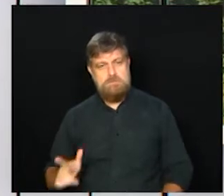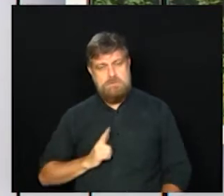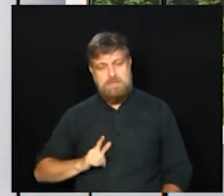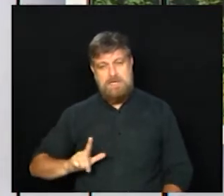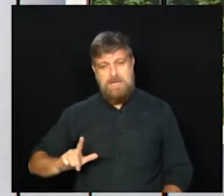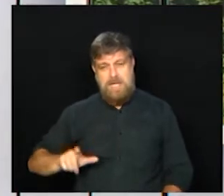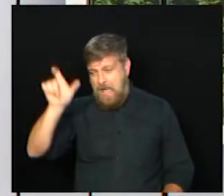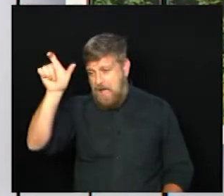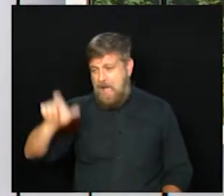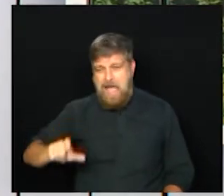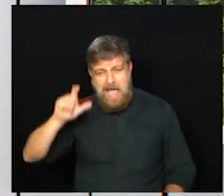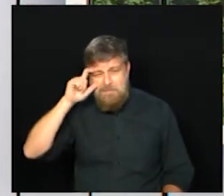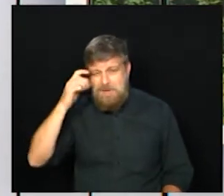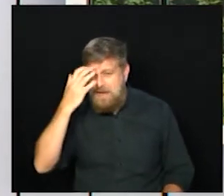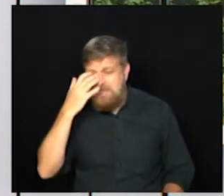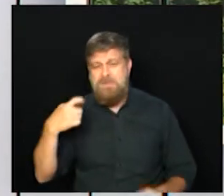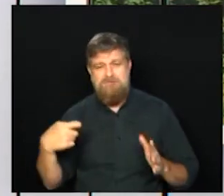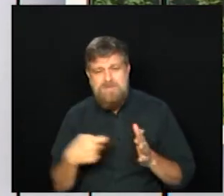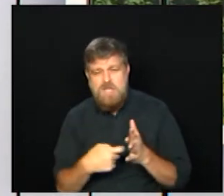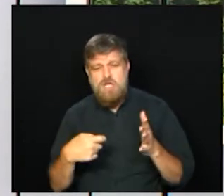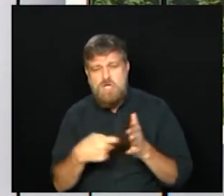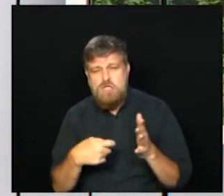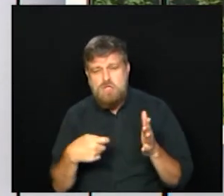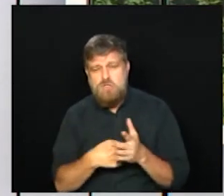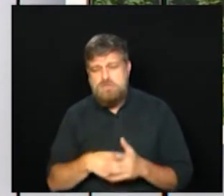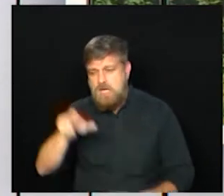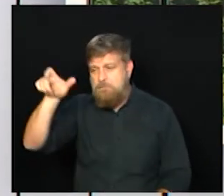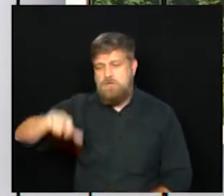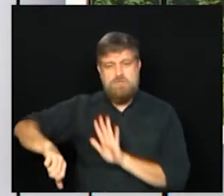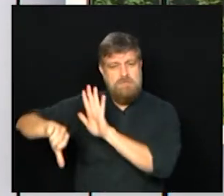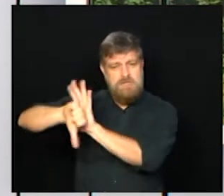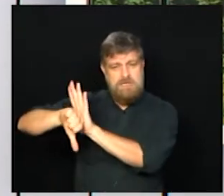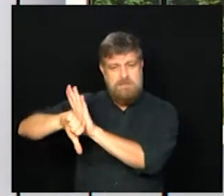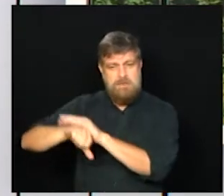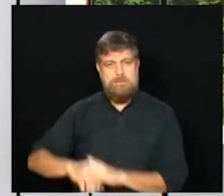Penha fez inúmeras denúncias contra o agressor. E